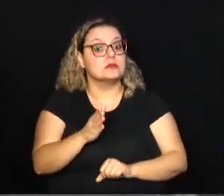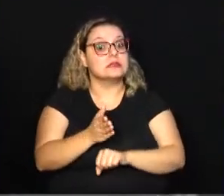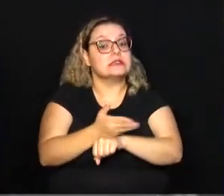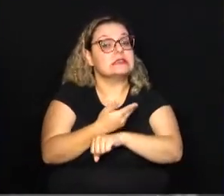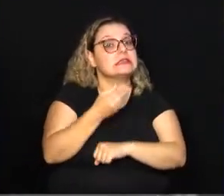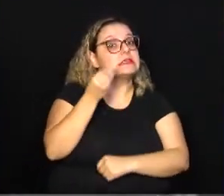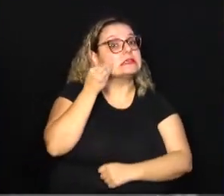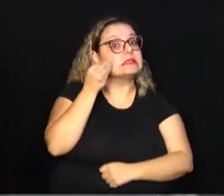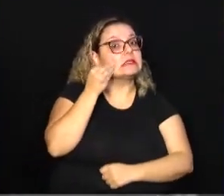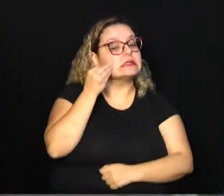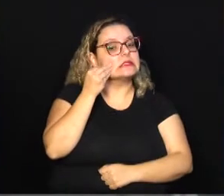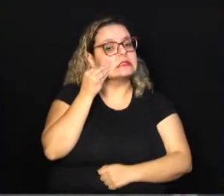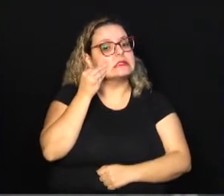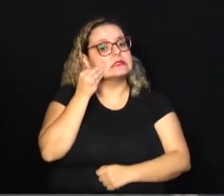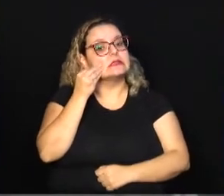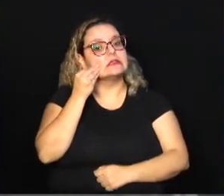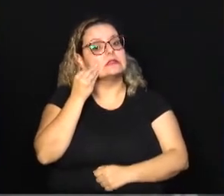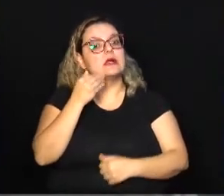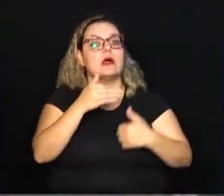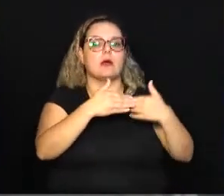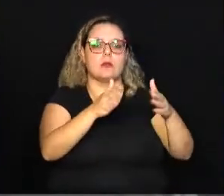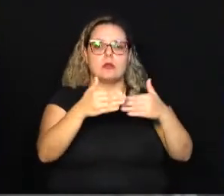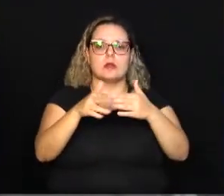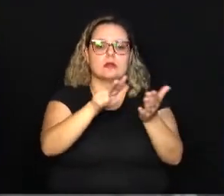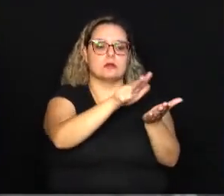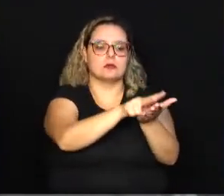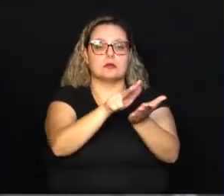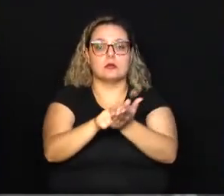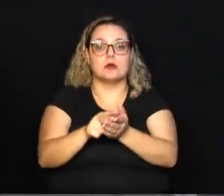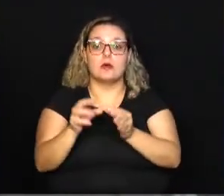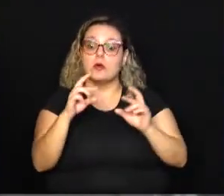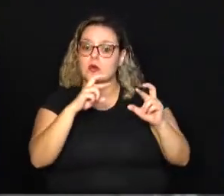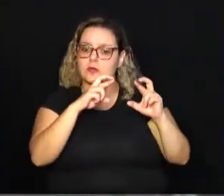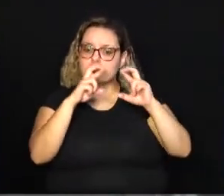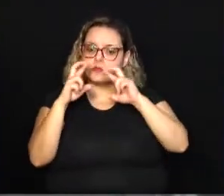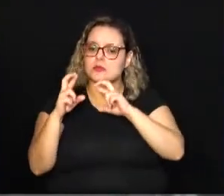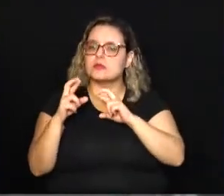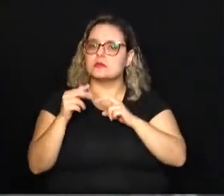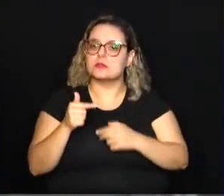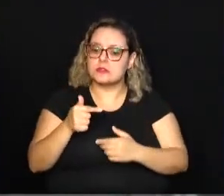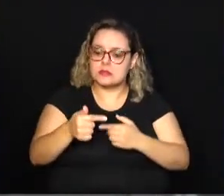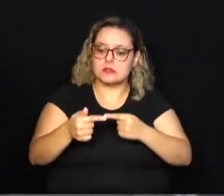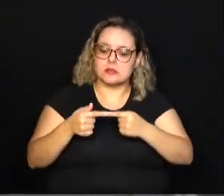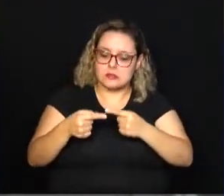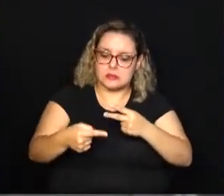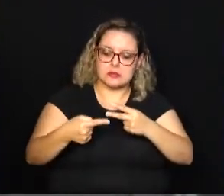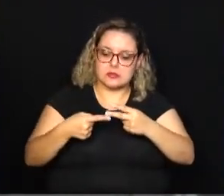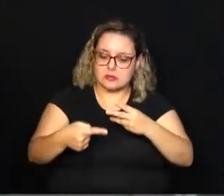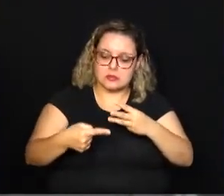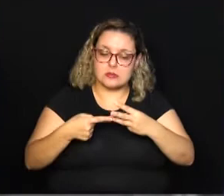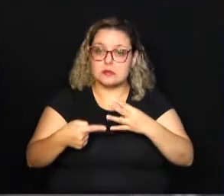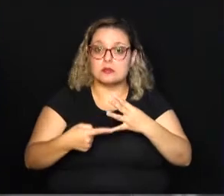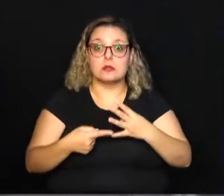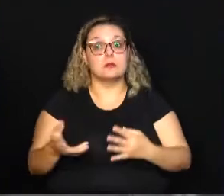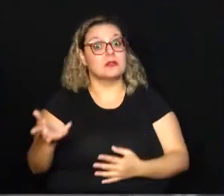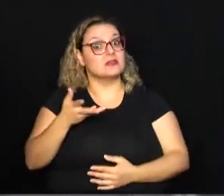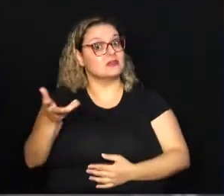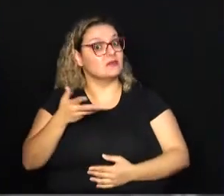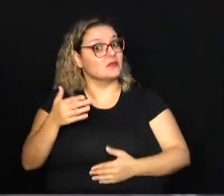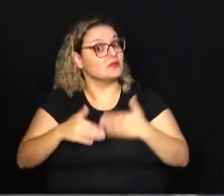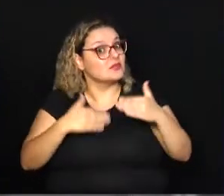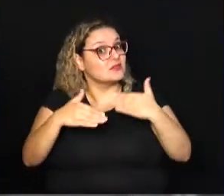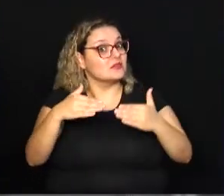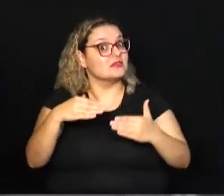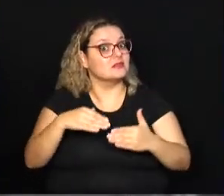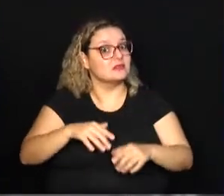à situação, criando leitos, observando semanalmente a evolução, mas a velocidade da evolução está aumentando